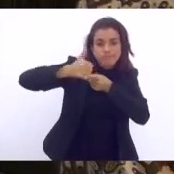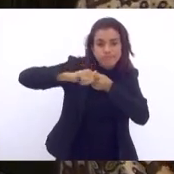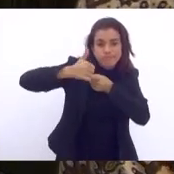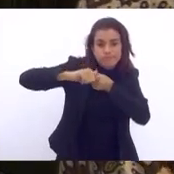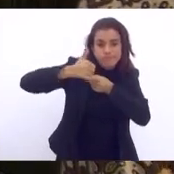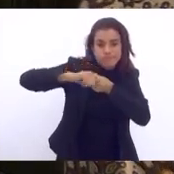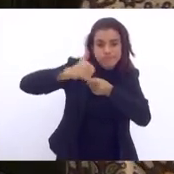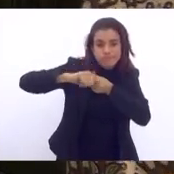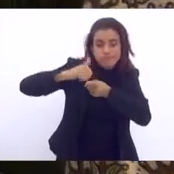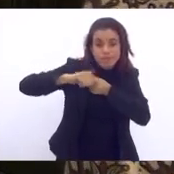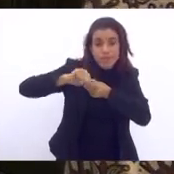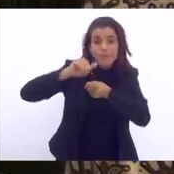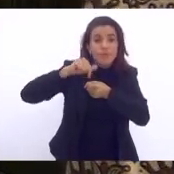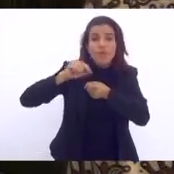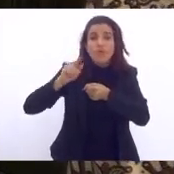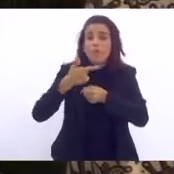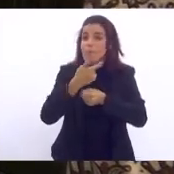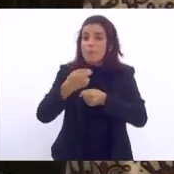tiro, pegando